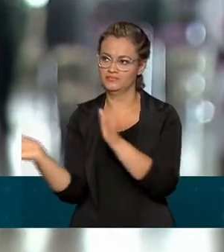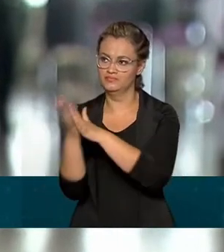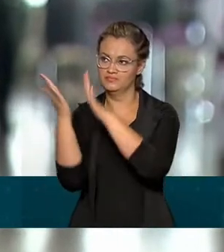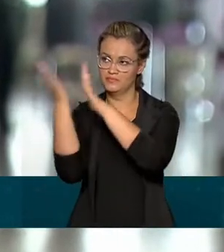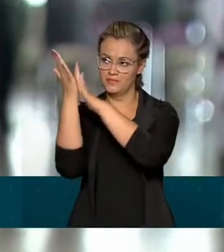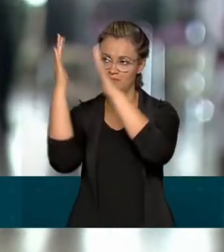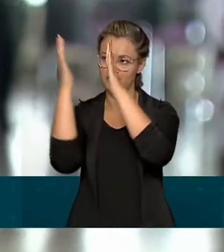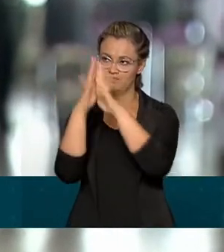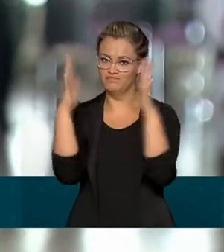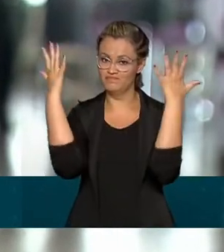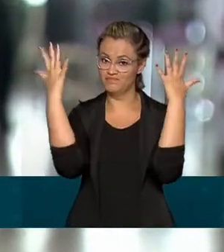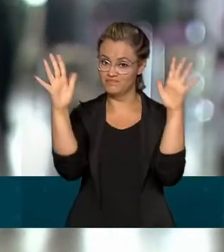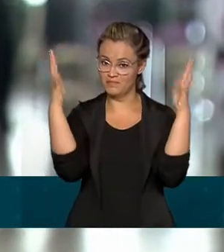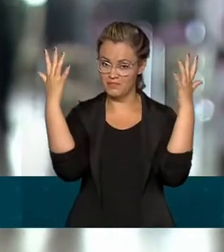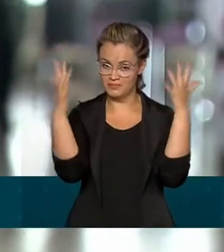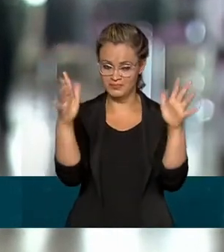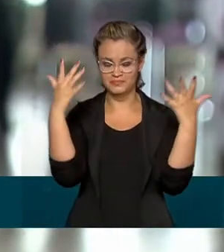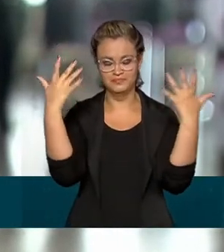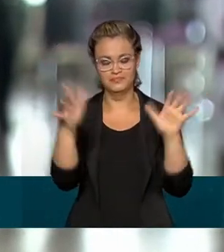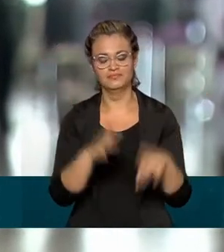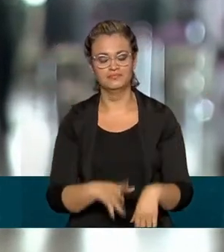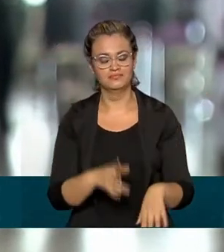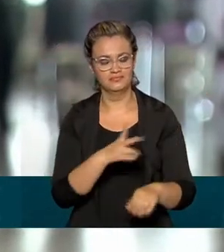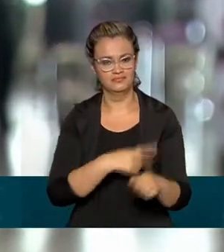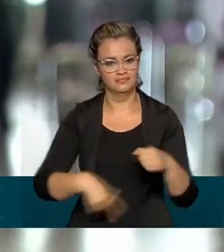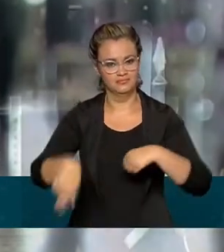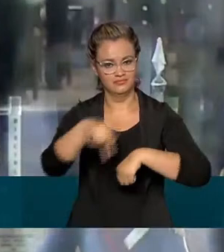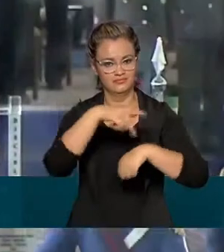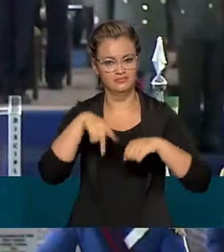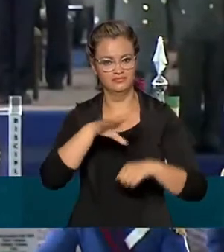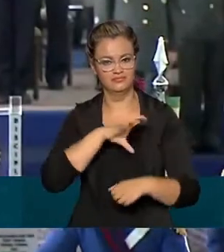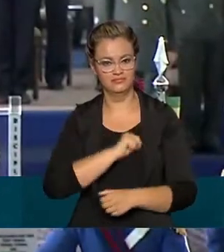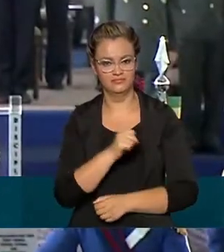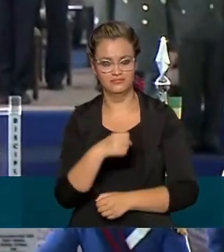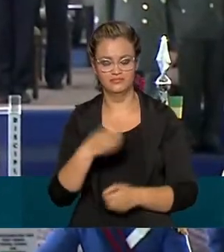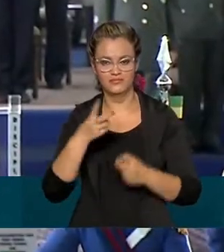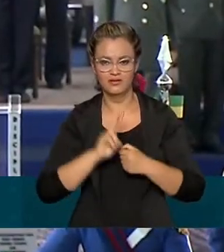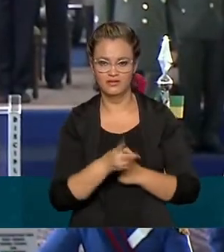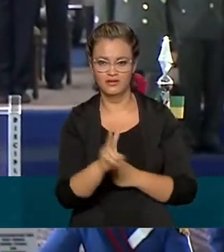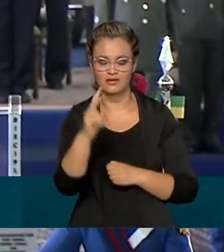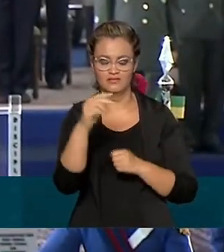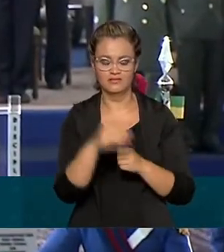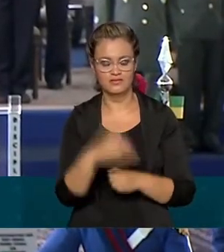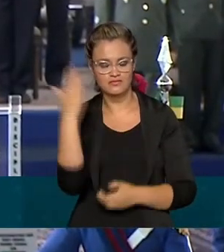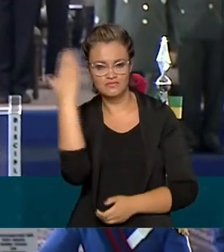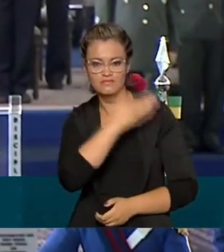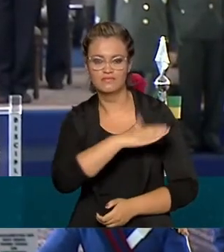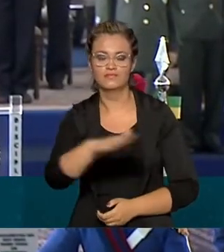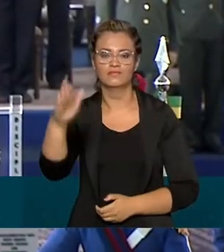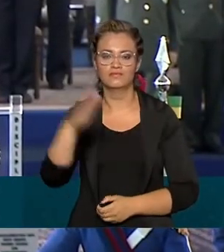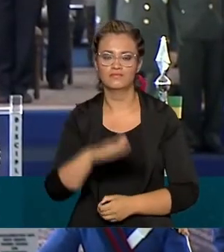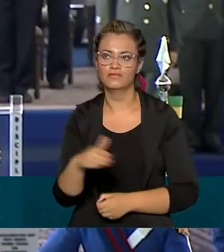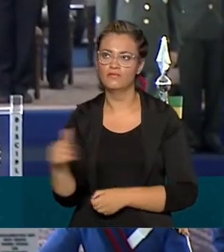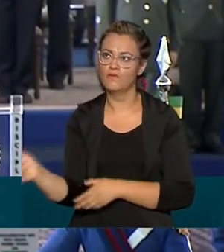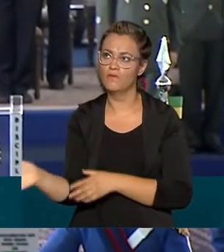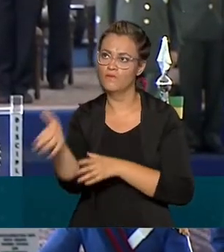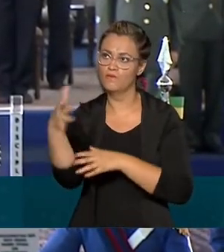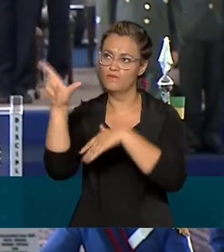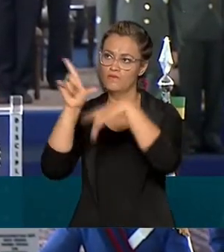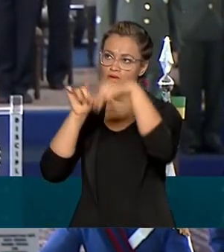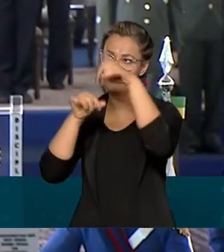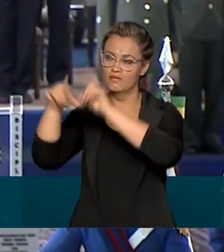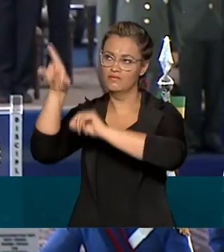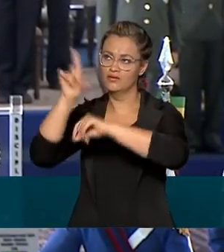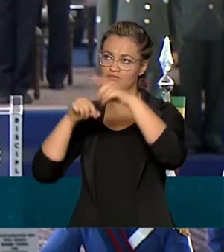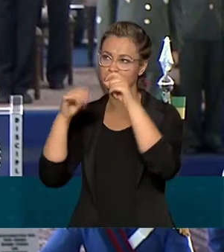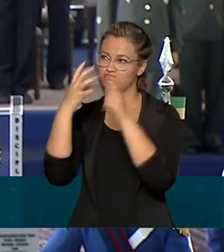pátria amada, idolatrada, salve, salve Brasil, de amor eterno seja símbolo.